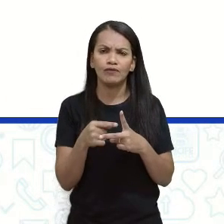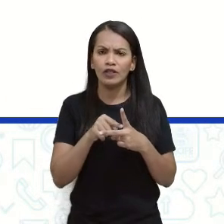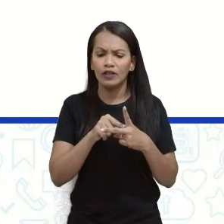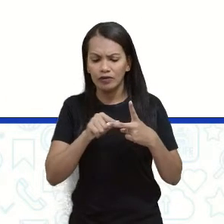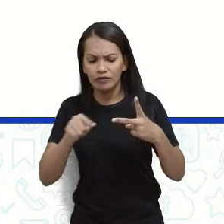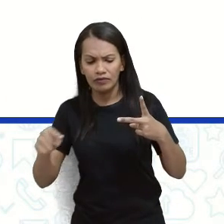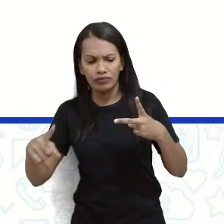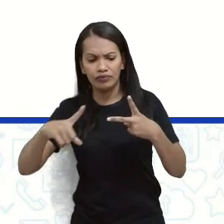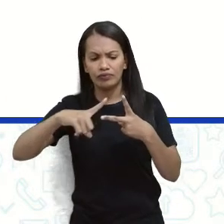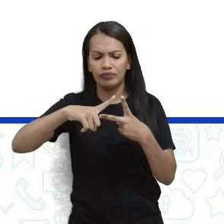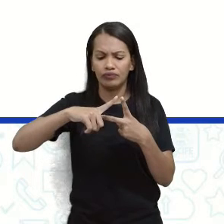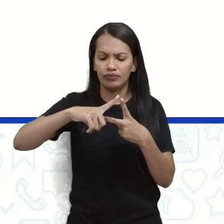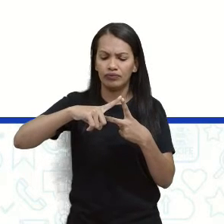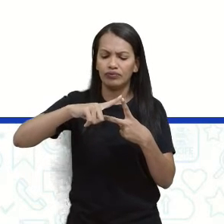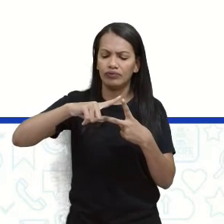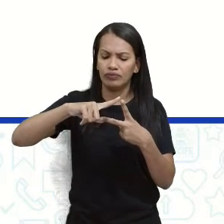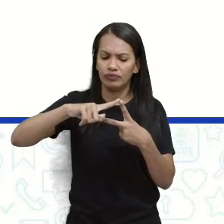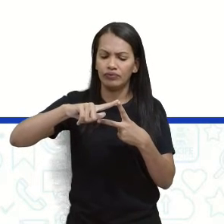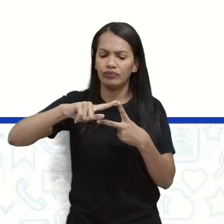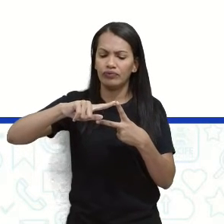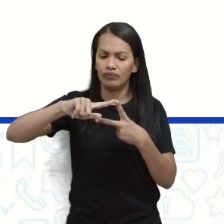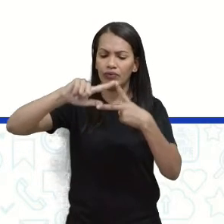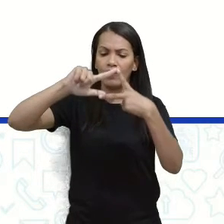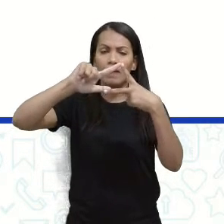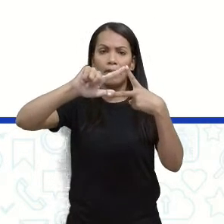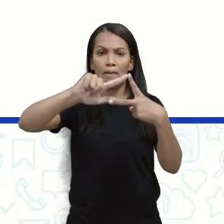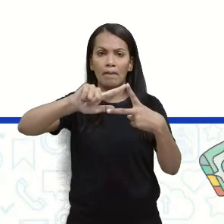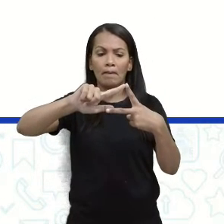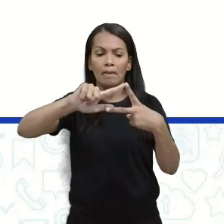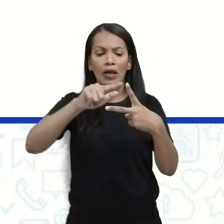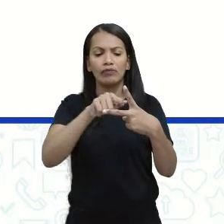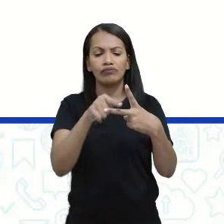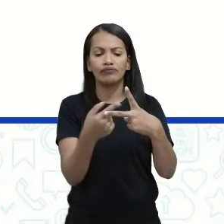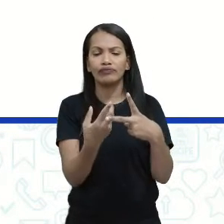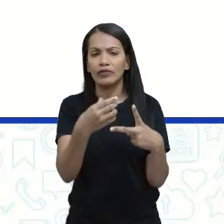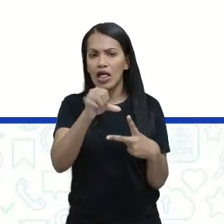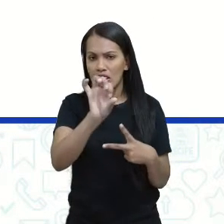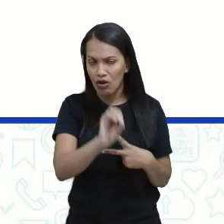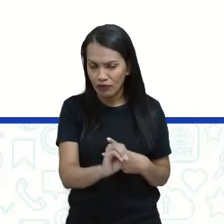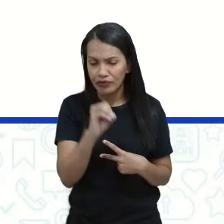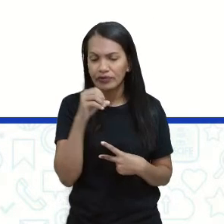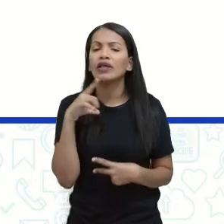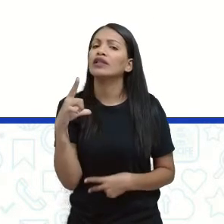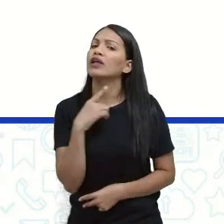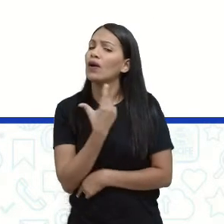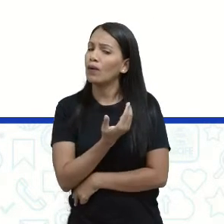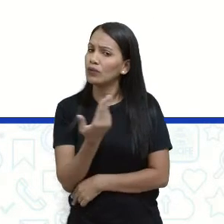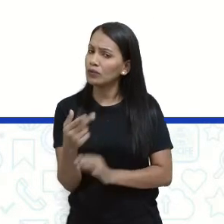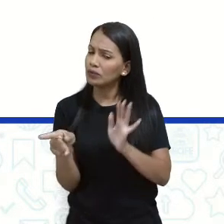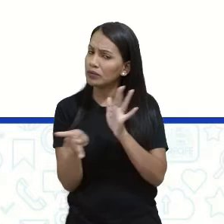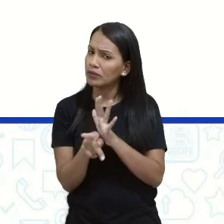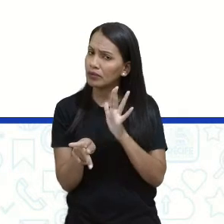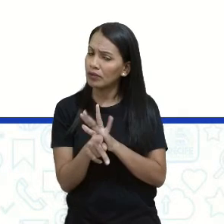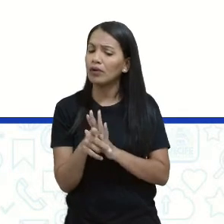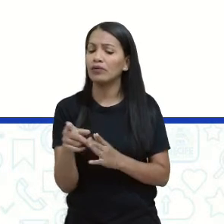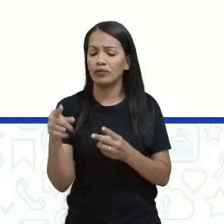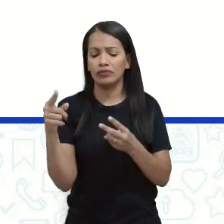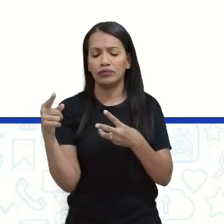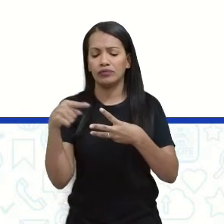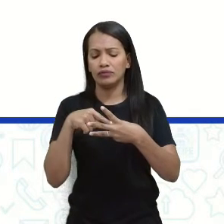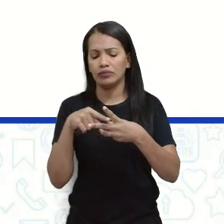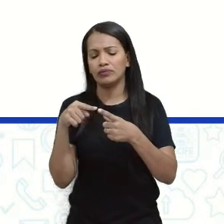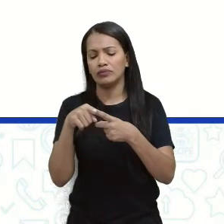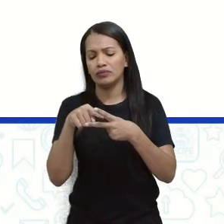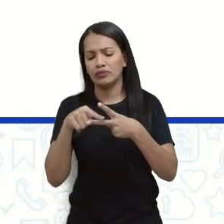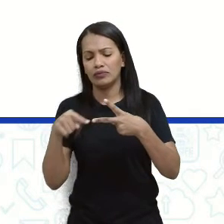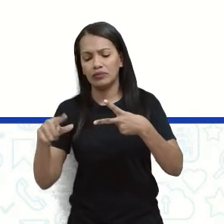momento, esse triângulo azul que está aí na sua frente, né? A gente aprendeu ontem que tem uns nomezinhos aí para cada lado deles. A gente vai